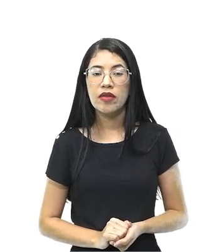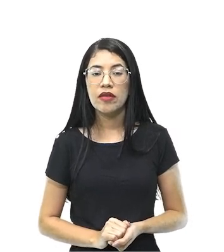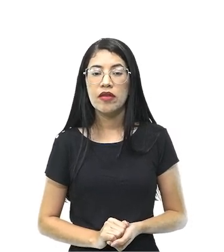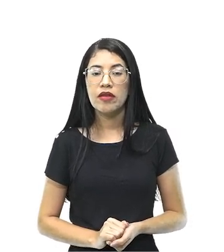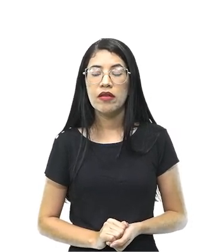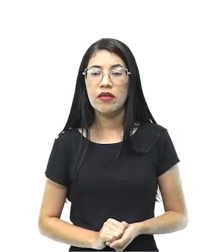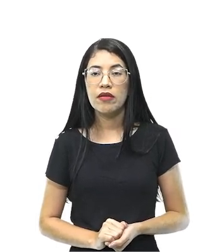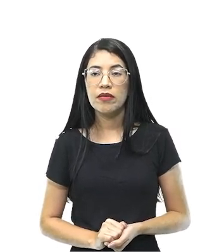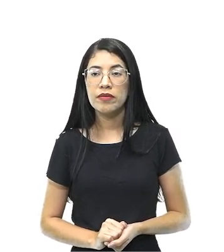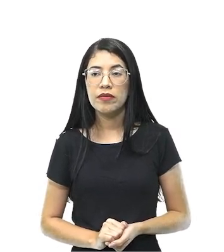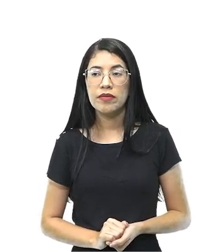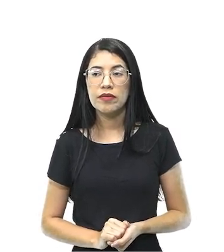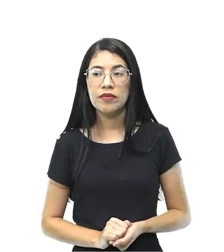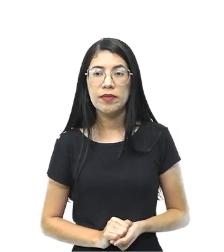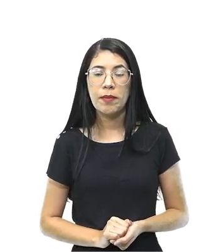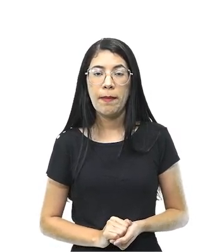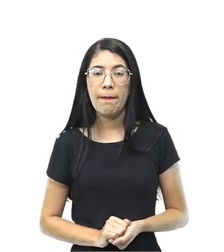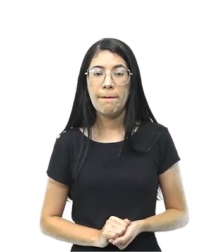virão